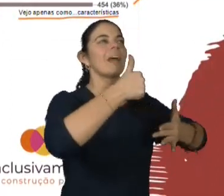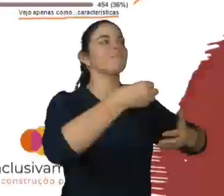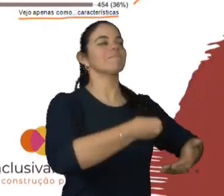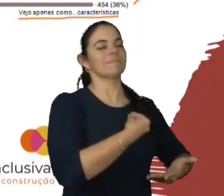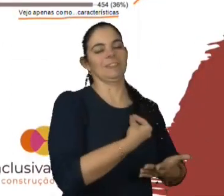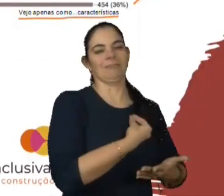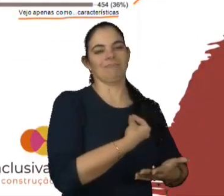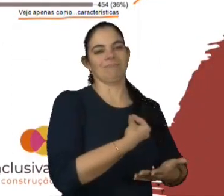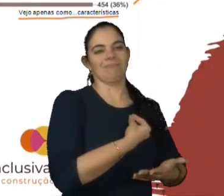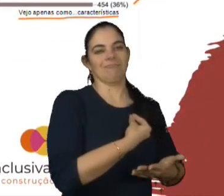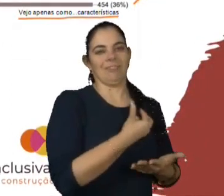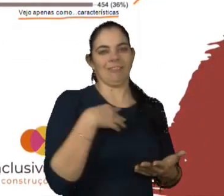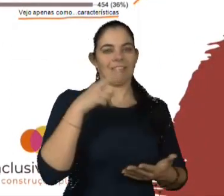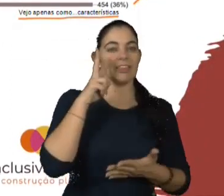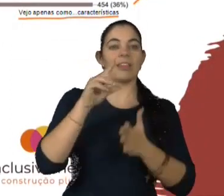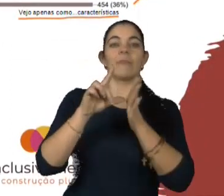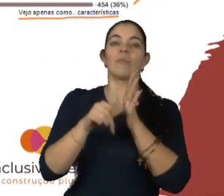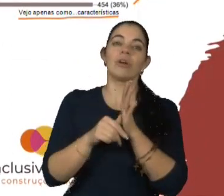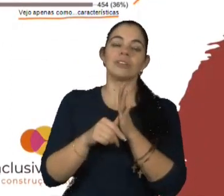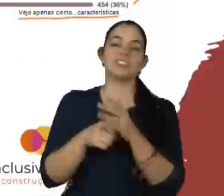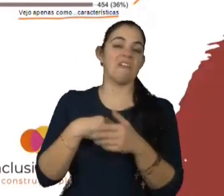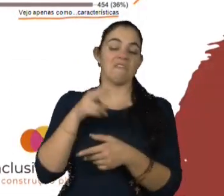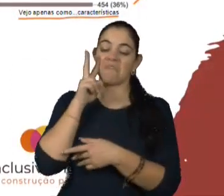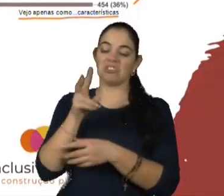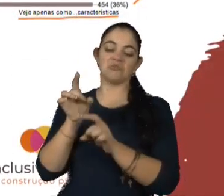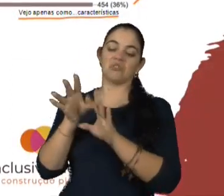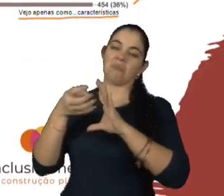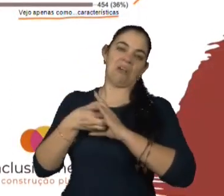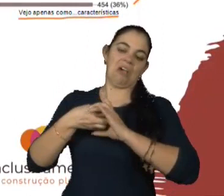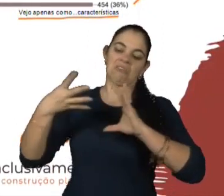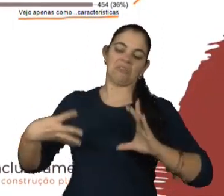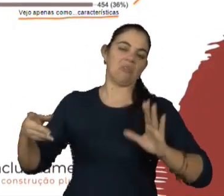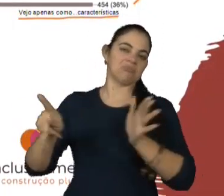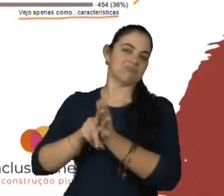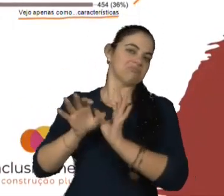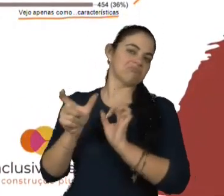de vejo apenas como uma característica dele.